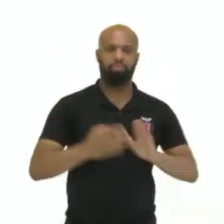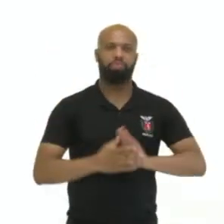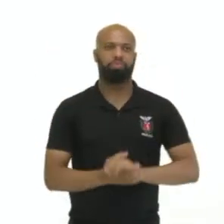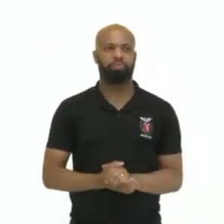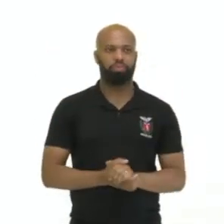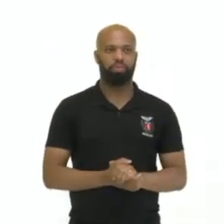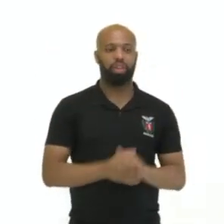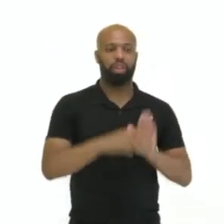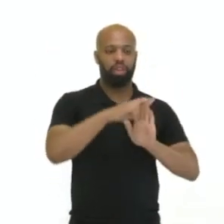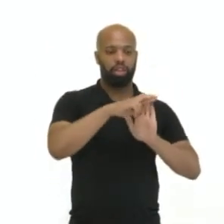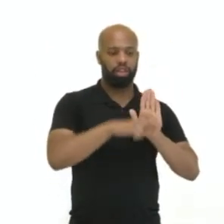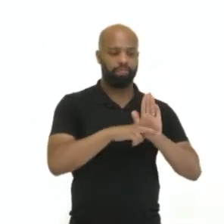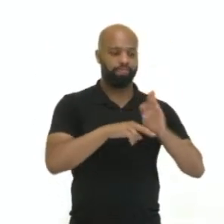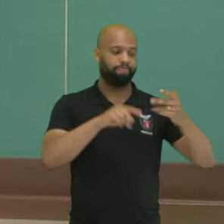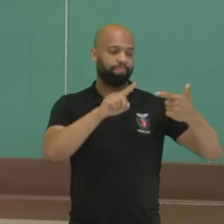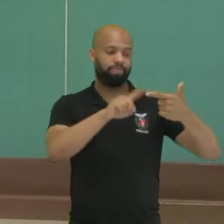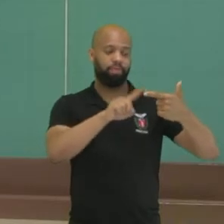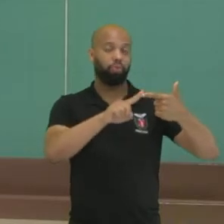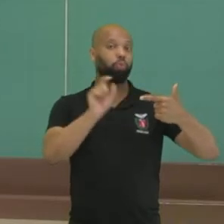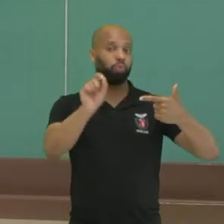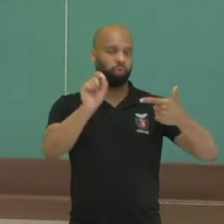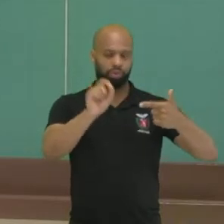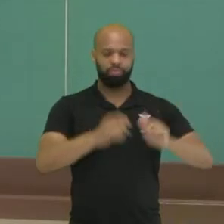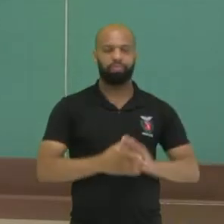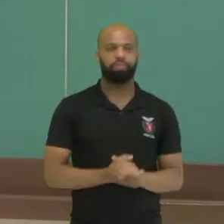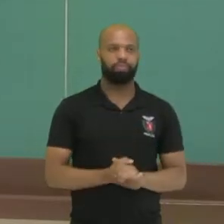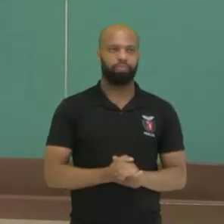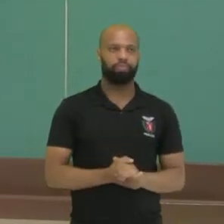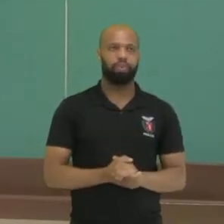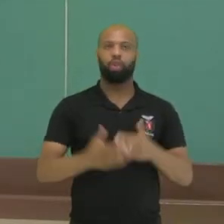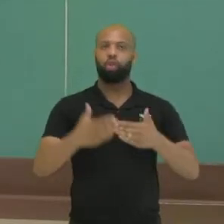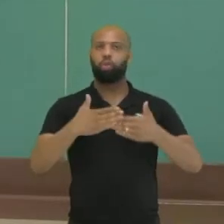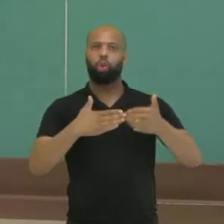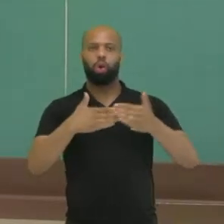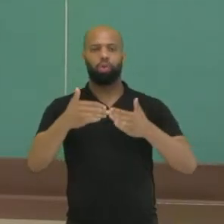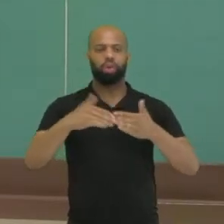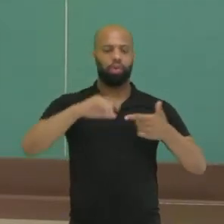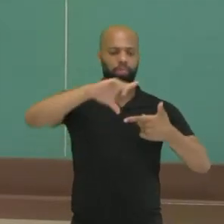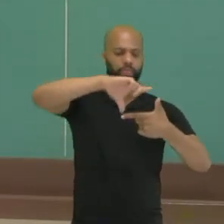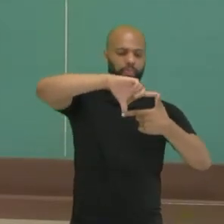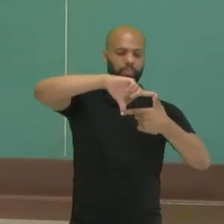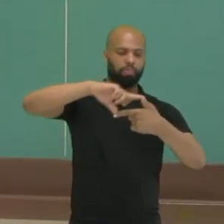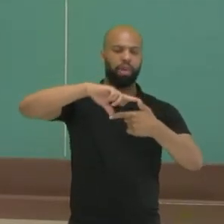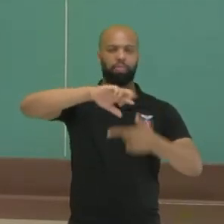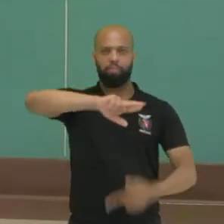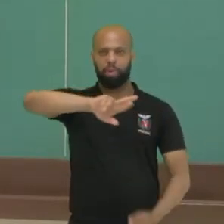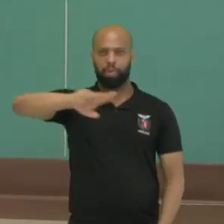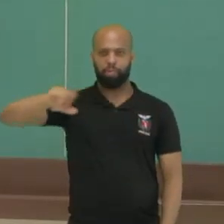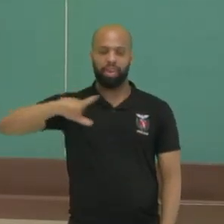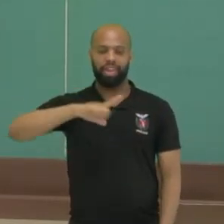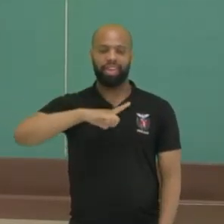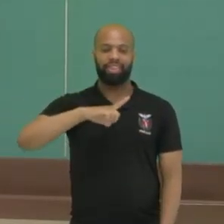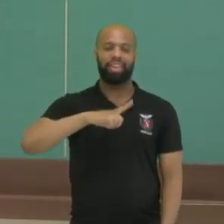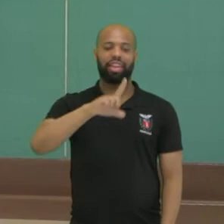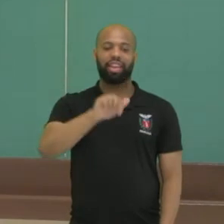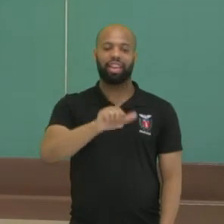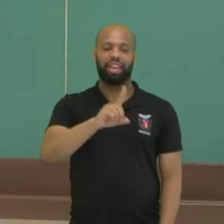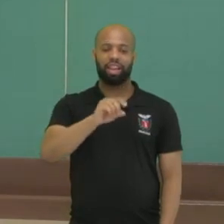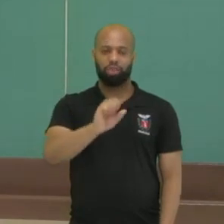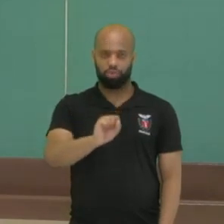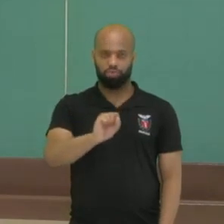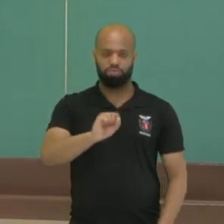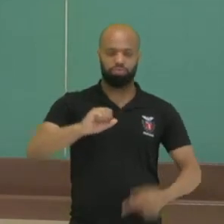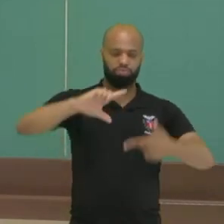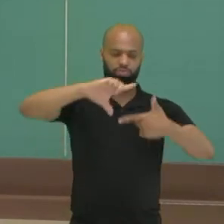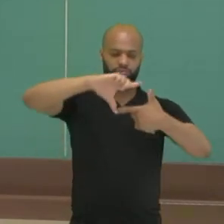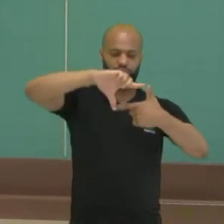Segunda propriedade vai nos dizer o seguinte: em qualquer paralelogramo, os lados opostos são congruentes. Então, na